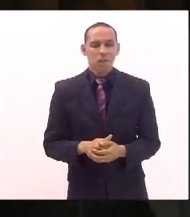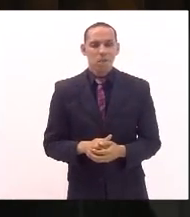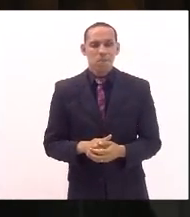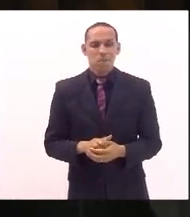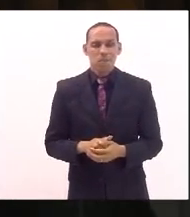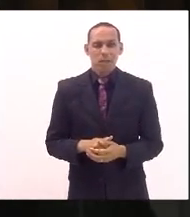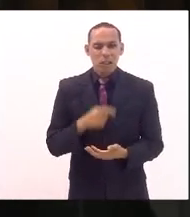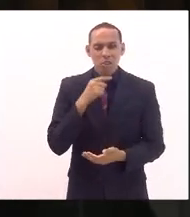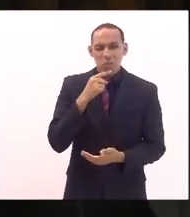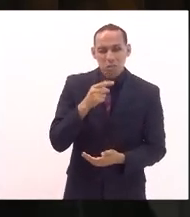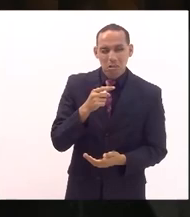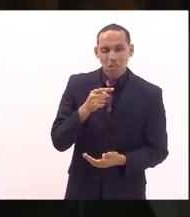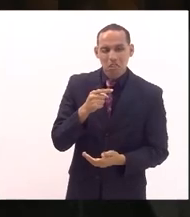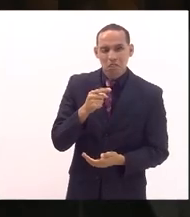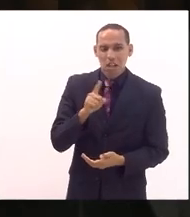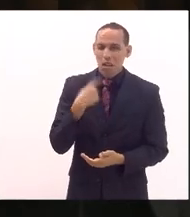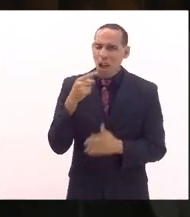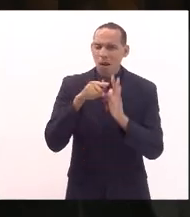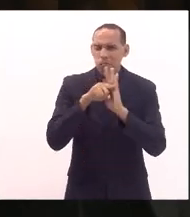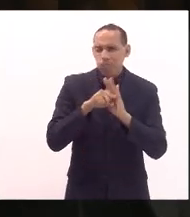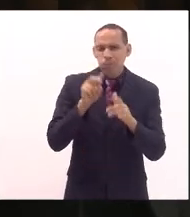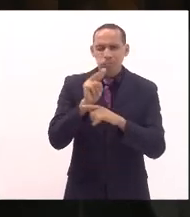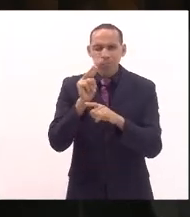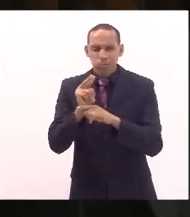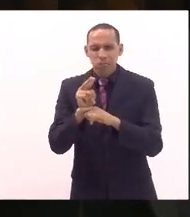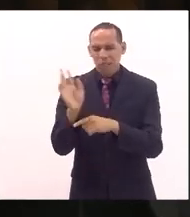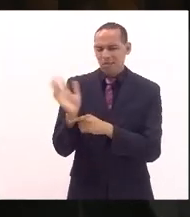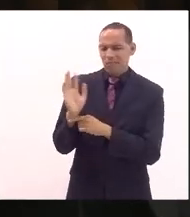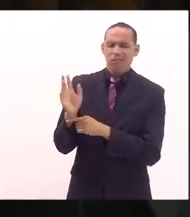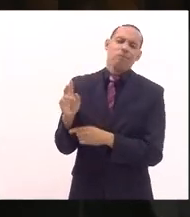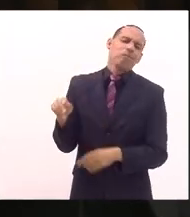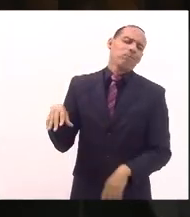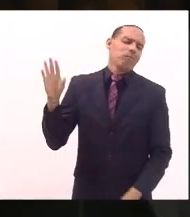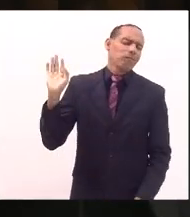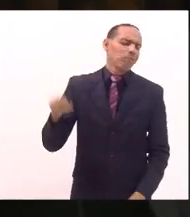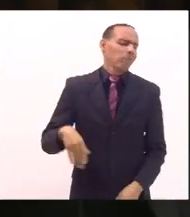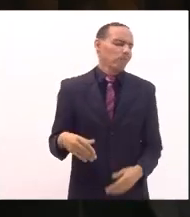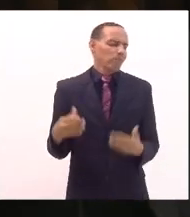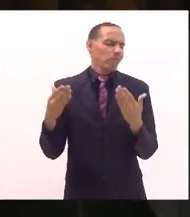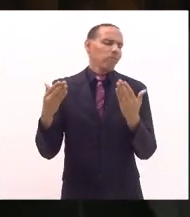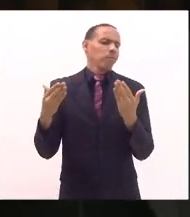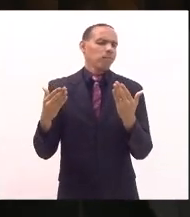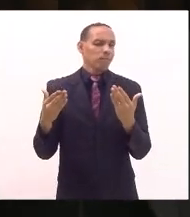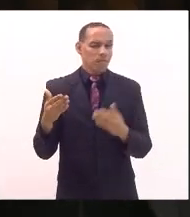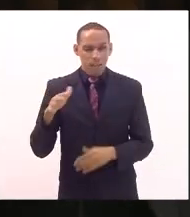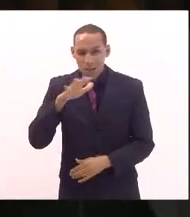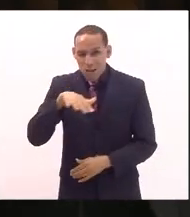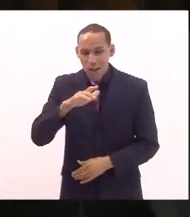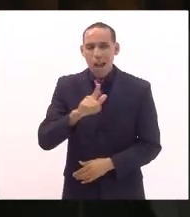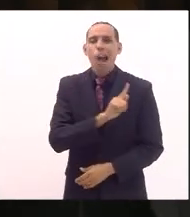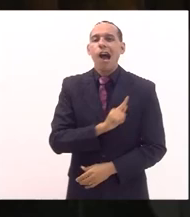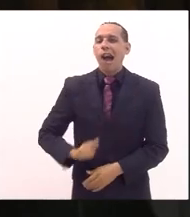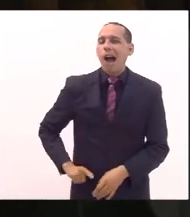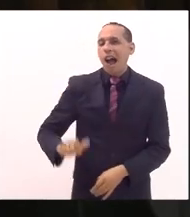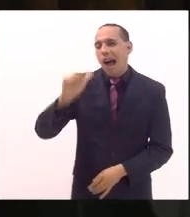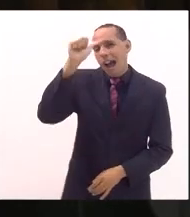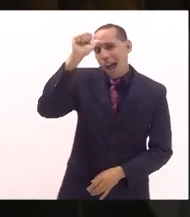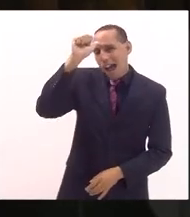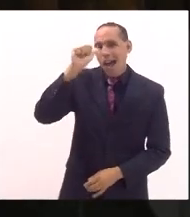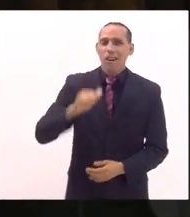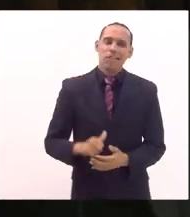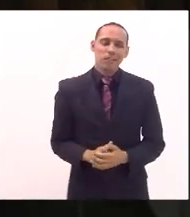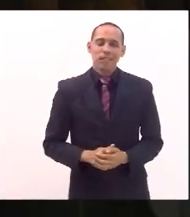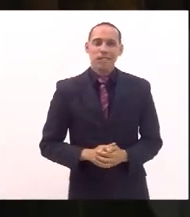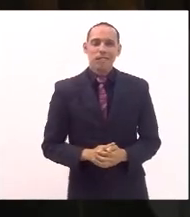e as nossas fiscalizações as nossas filmagens Deputado Rodrigo Amorim o governador Cláudio Castro